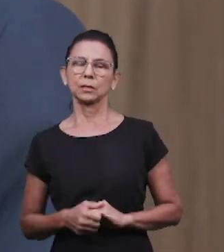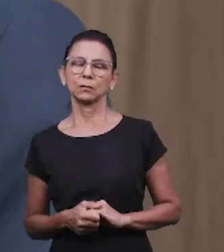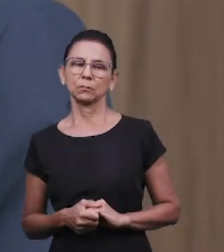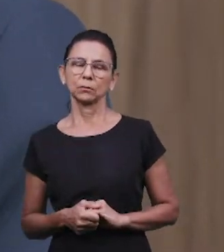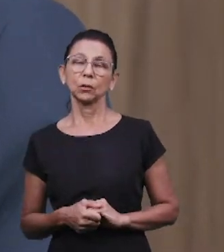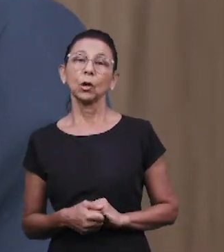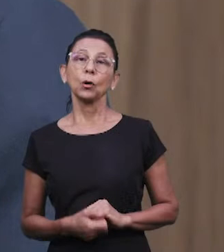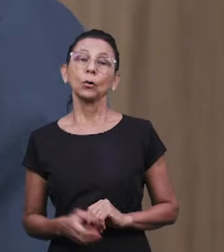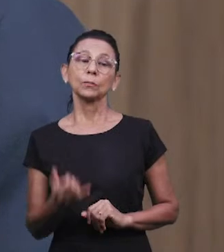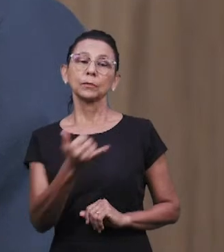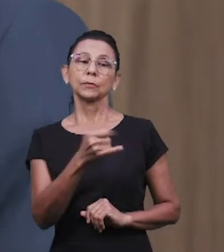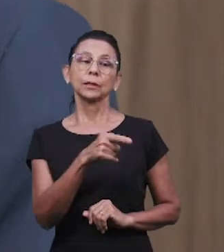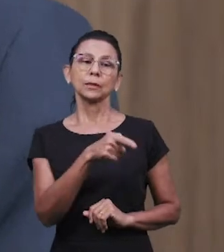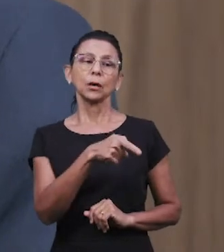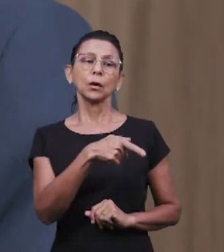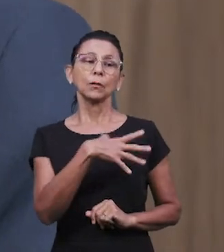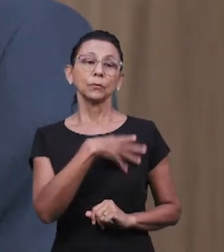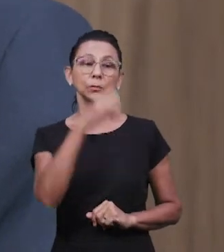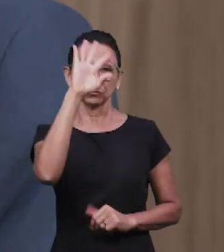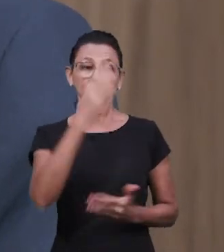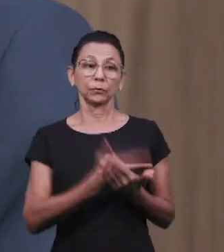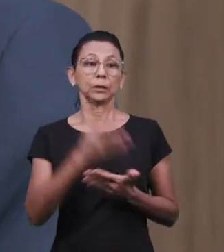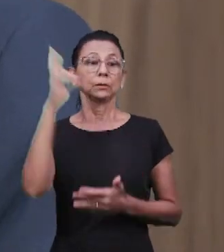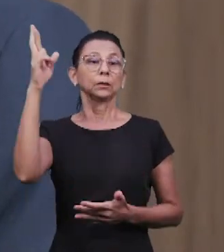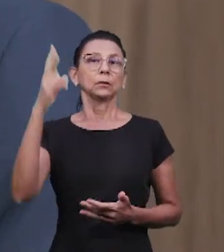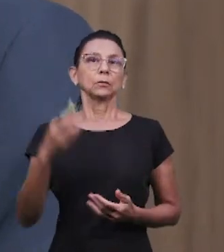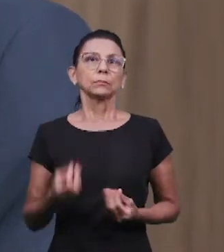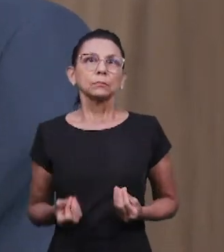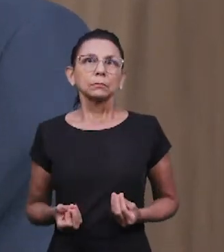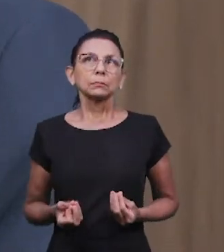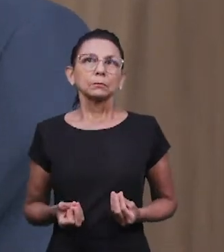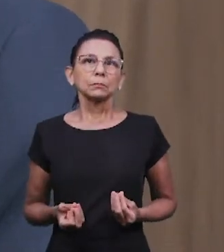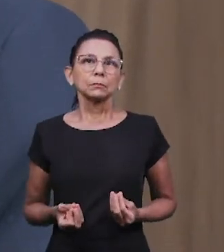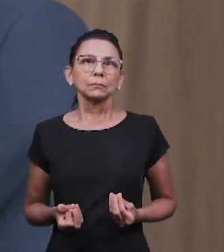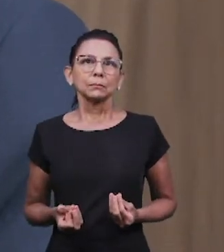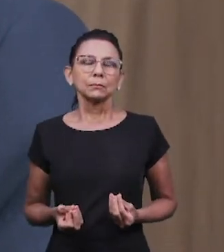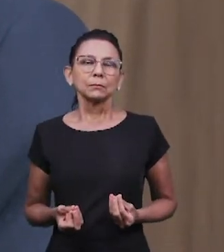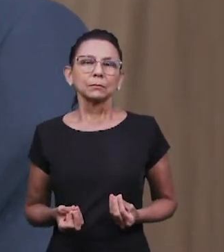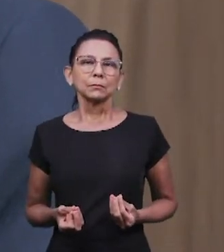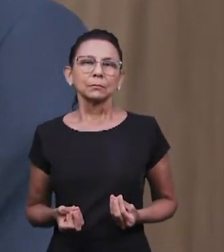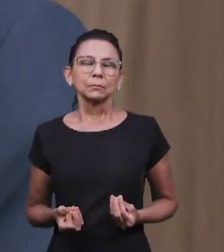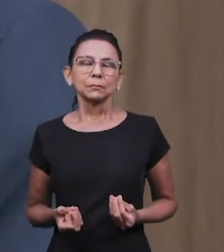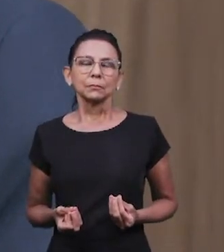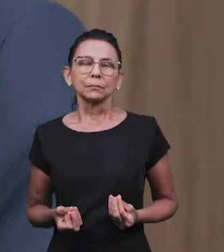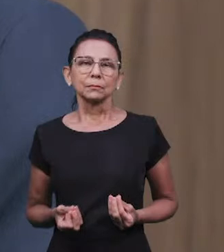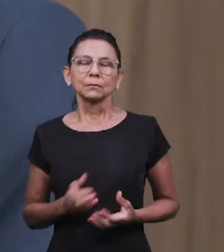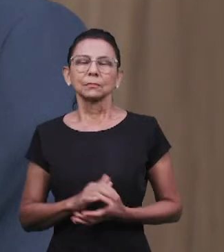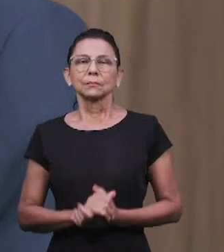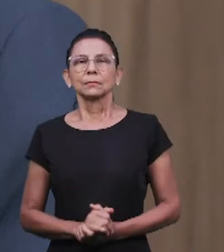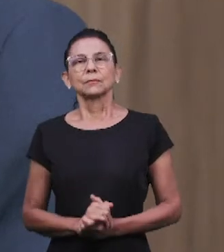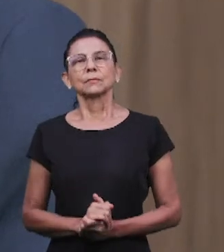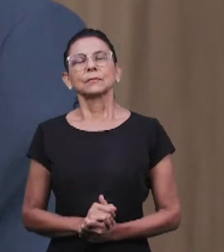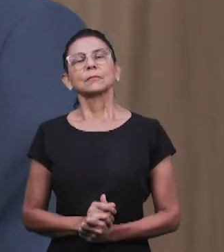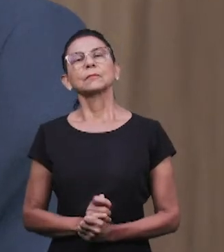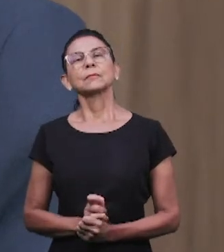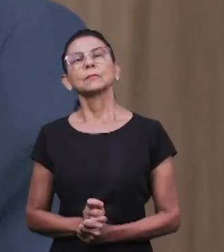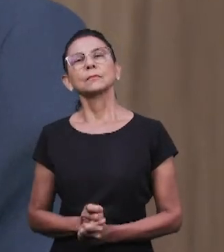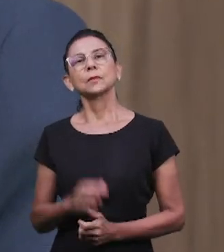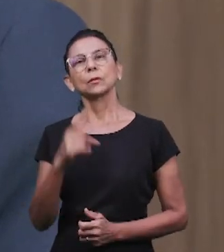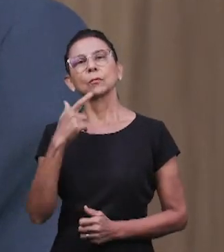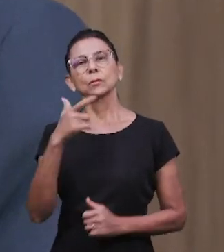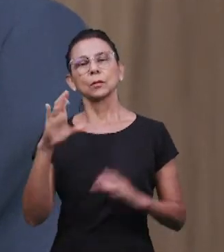não se comporta como aquele que confia no Senhor mesmo, na hora difícil da sua vida, do seu lar. O filho está observando tudo. Então, o que acontece? Você conquista a